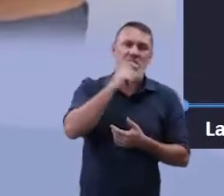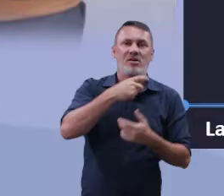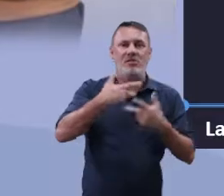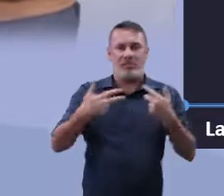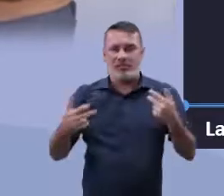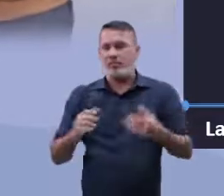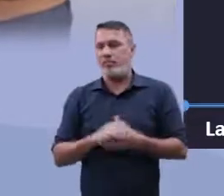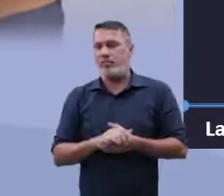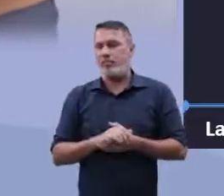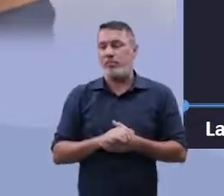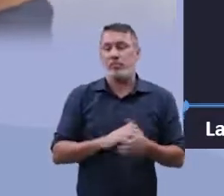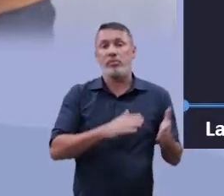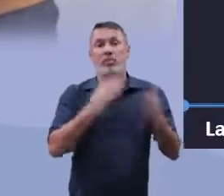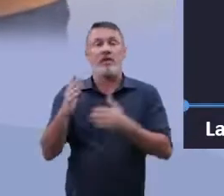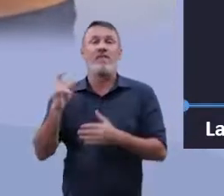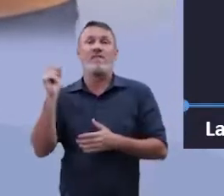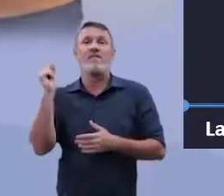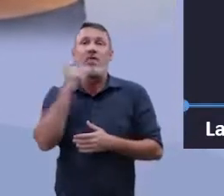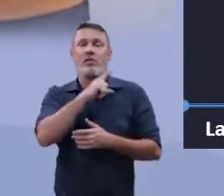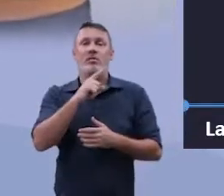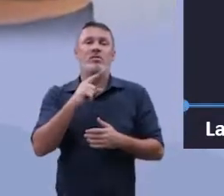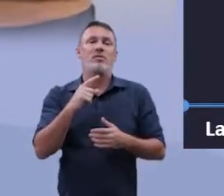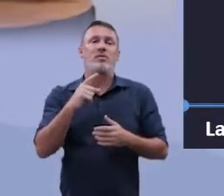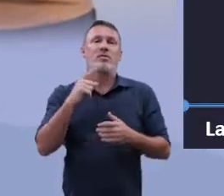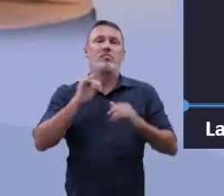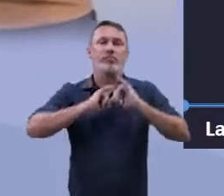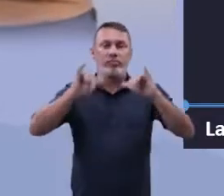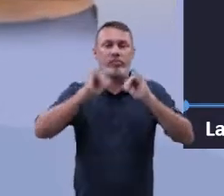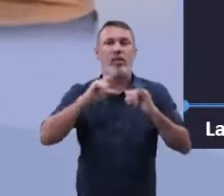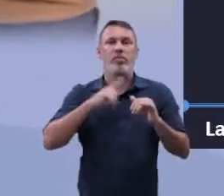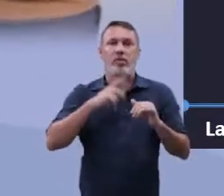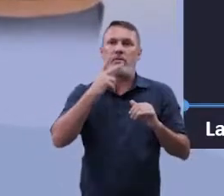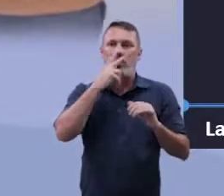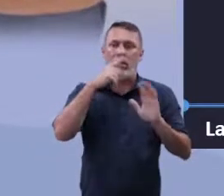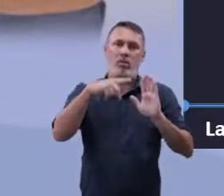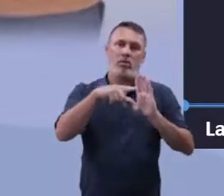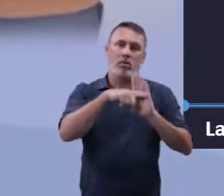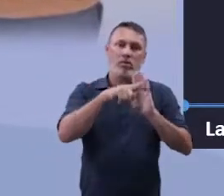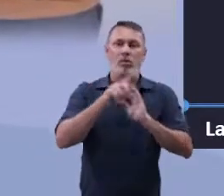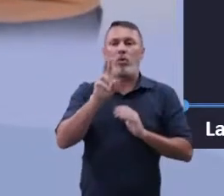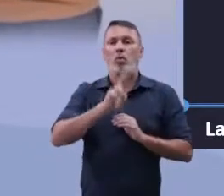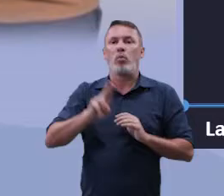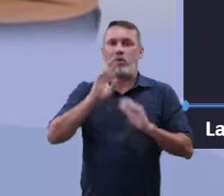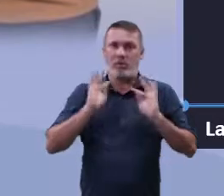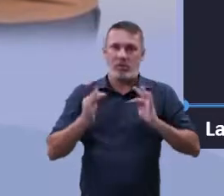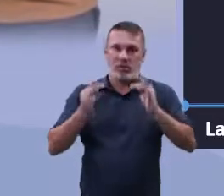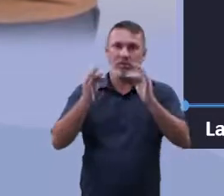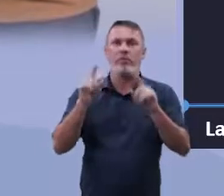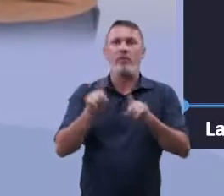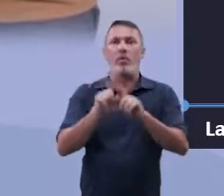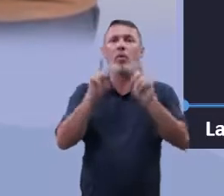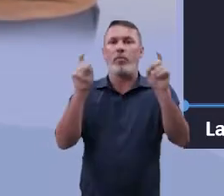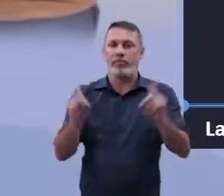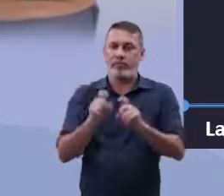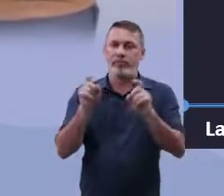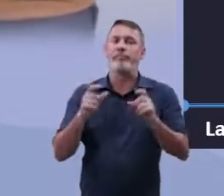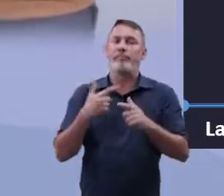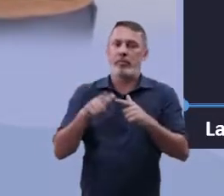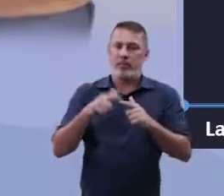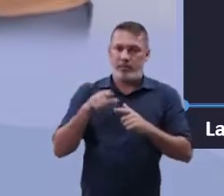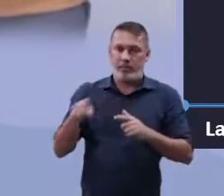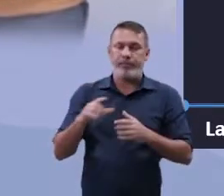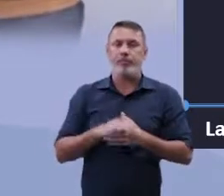essas falsas notícias, elas podem ser um aspecto negativo do uso da tecnologia, sobretudo as